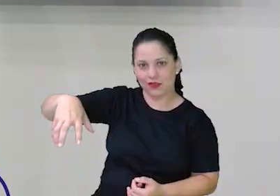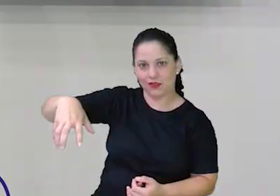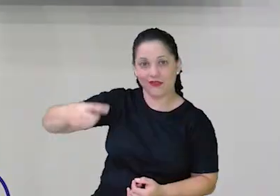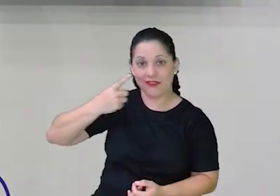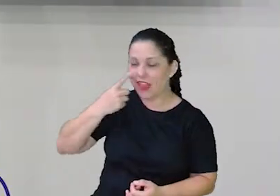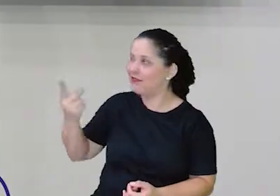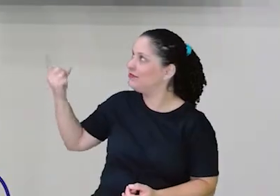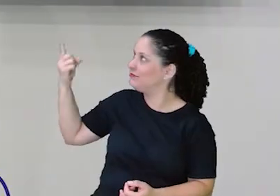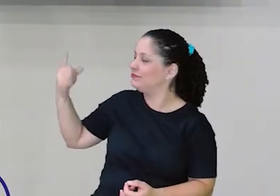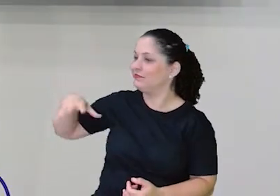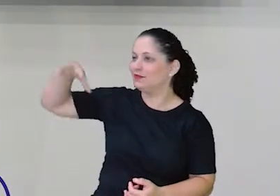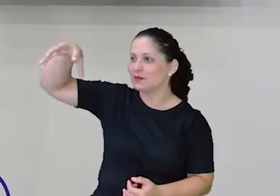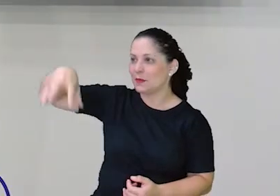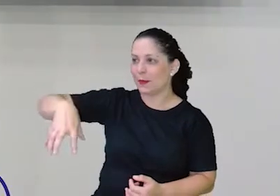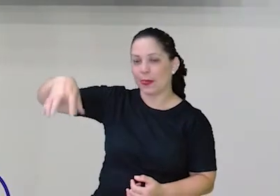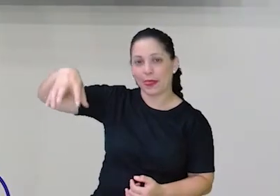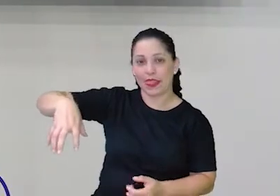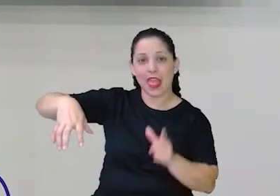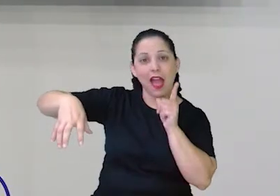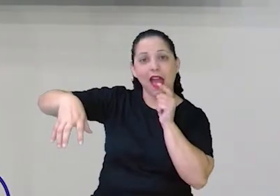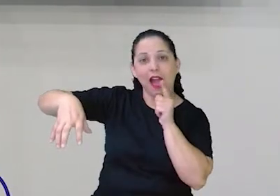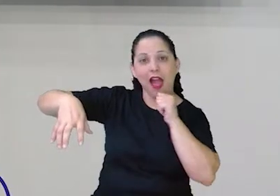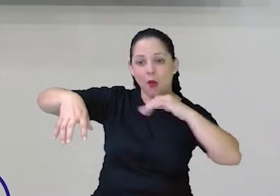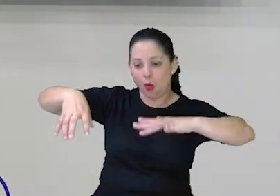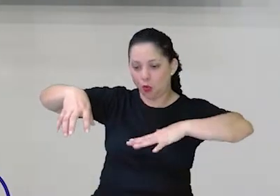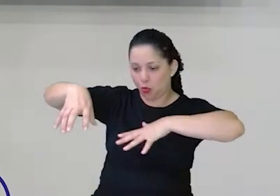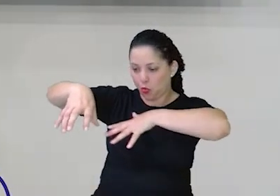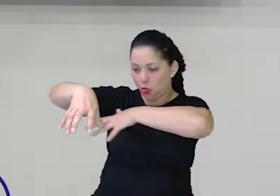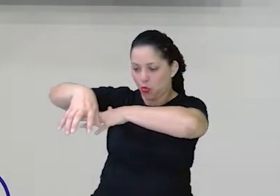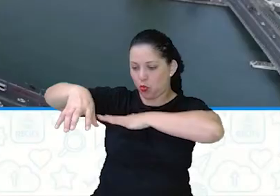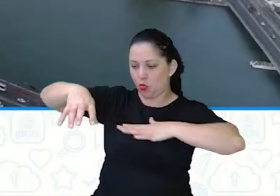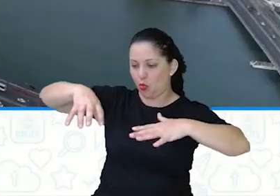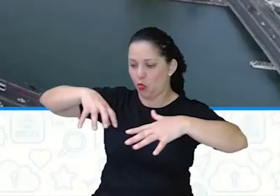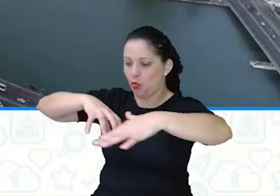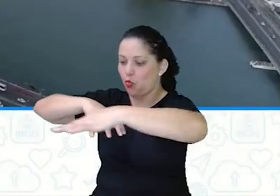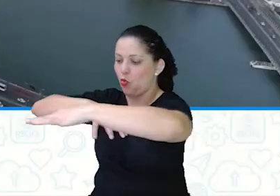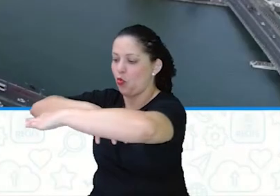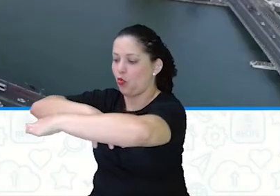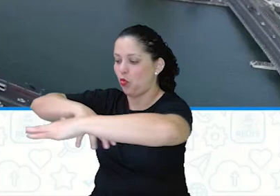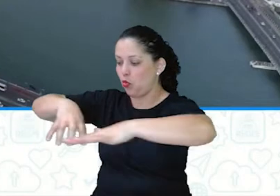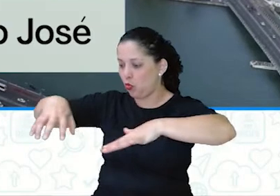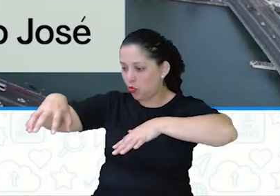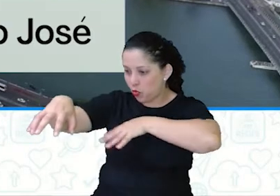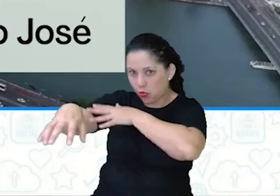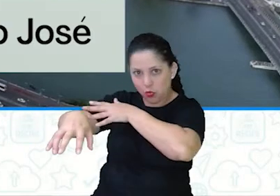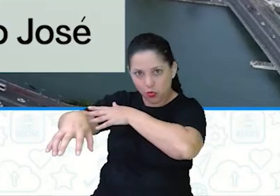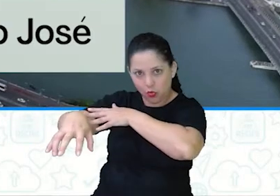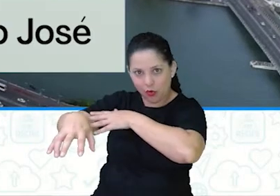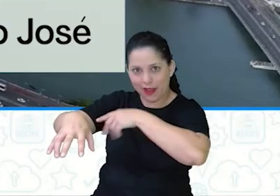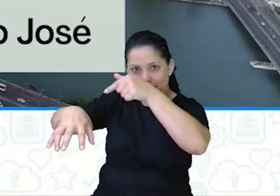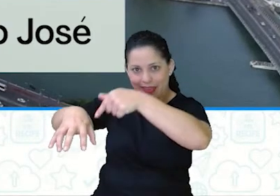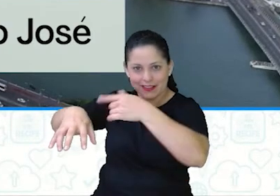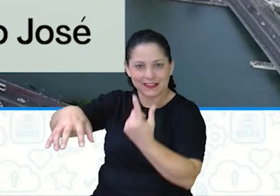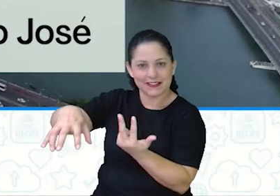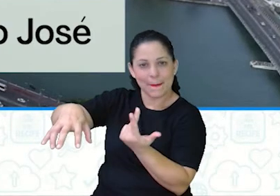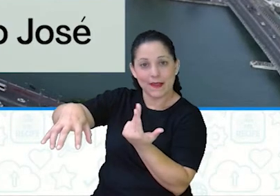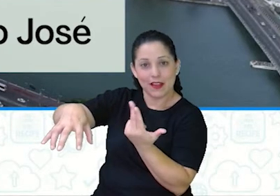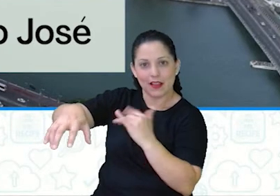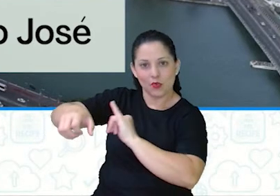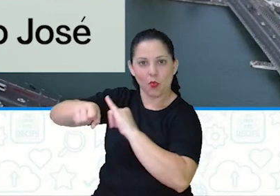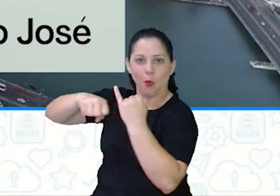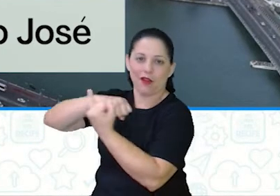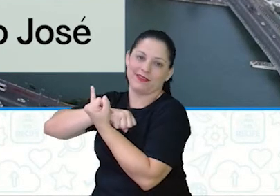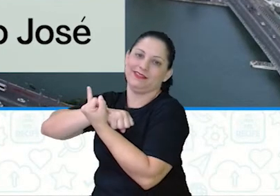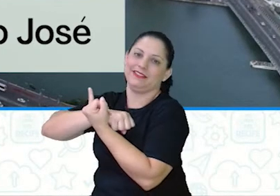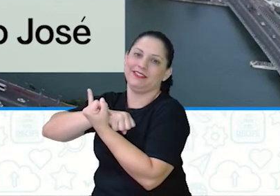apontando, vocês estão vendo que tem água por todos os lados. Isso é uma característica do quê? De uma ilha. Essa daqui, a gente